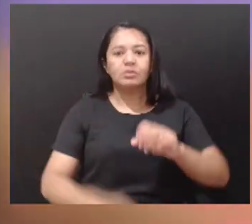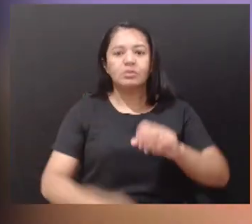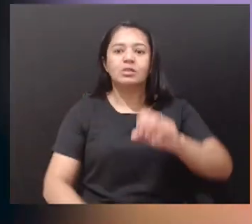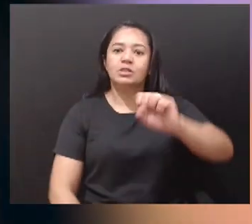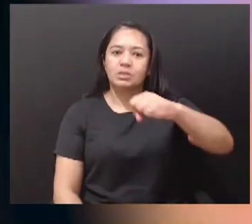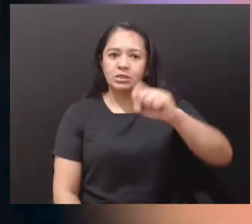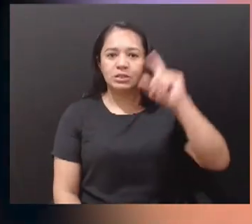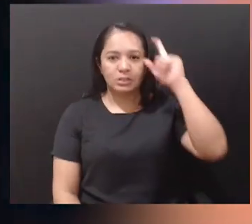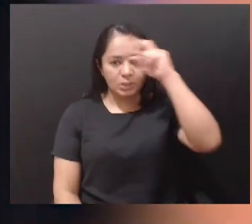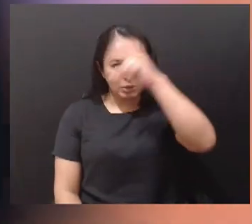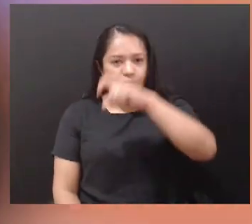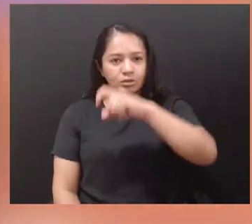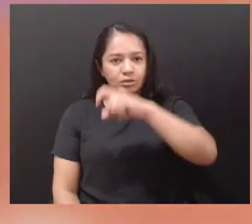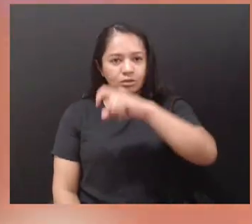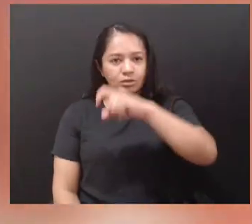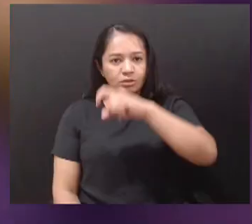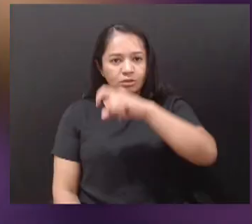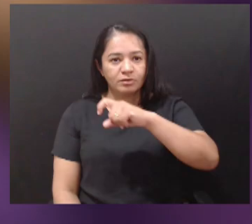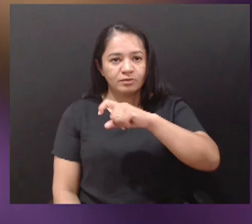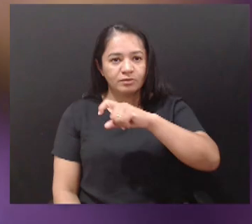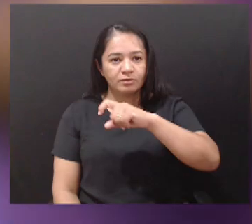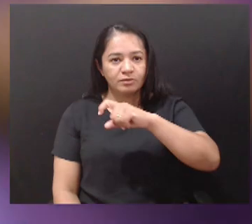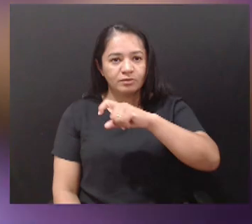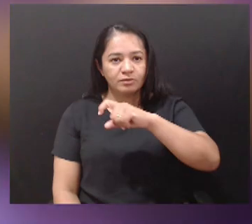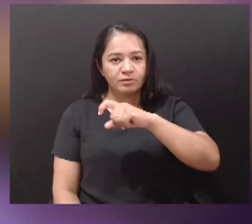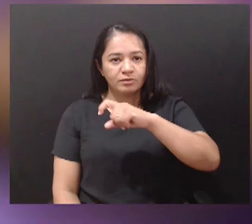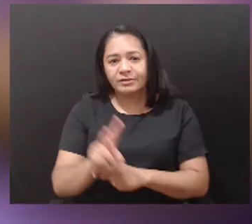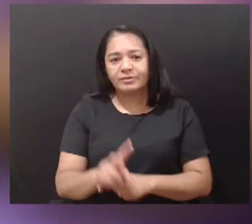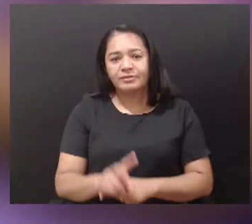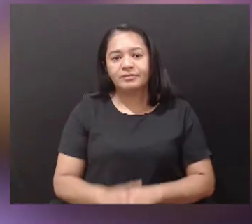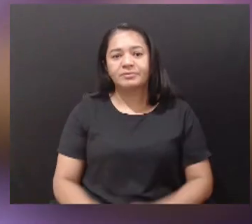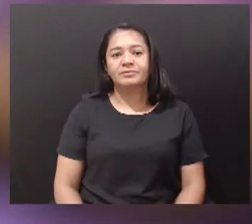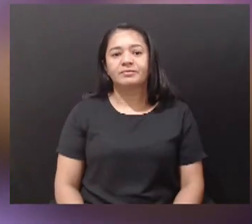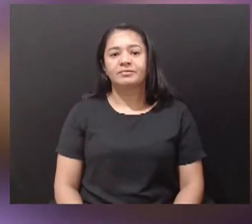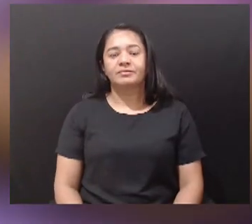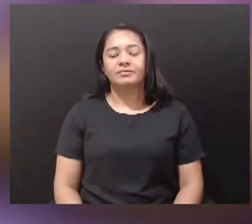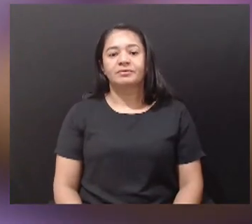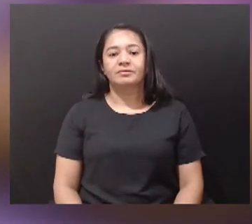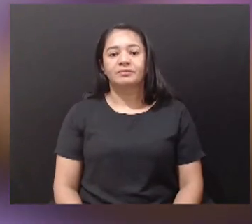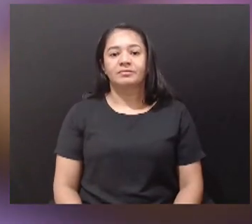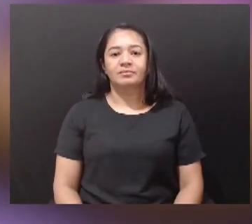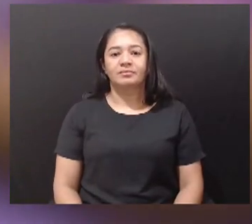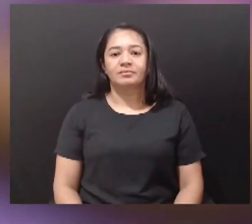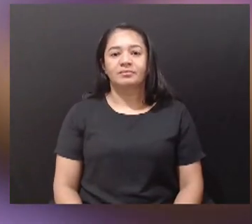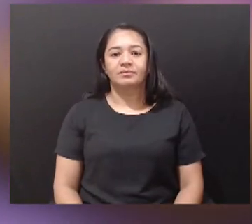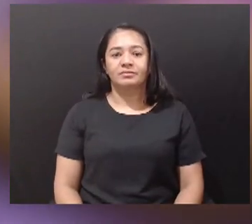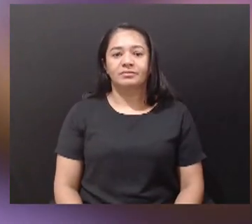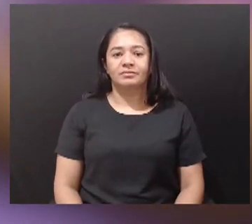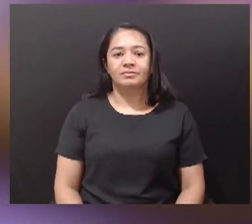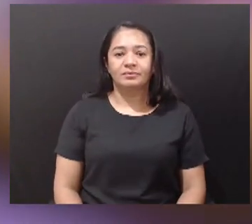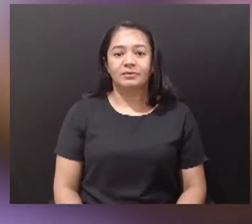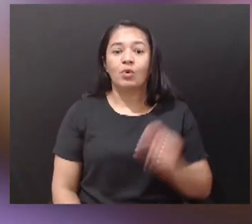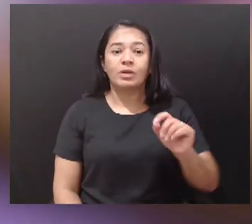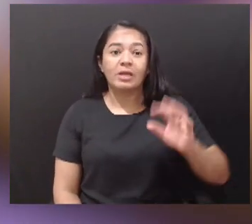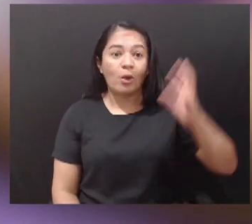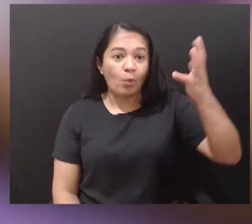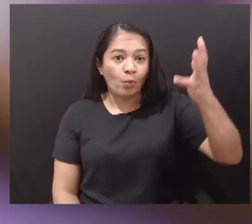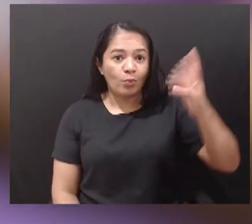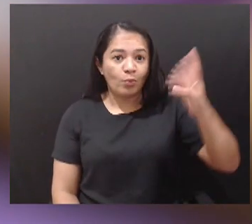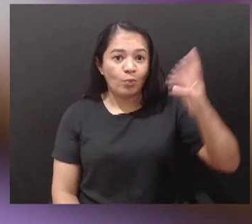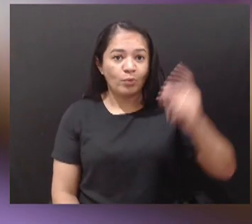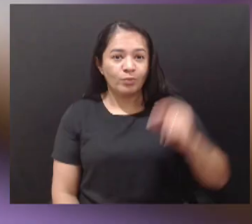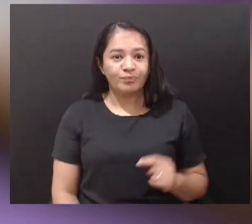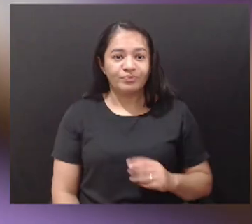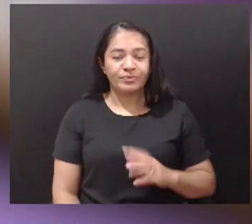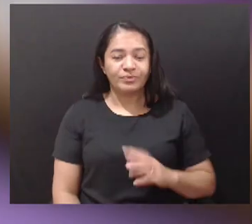mas, porque cara... você atende, você cuida dos agendamentos, você faz tudo. Mas assim, cara, o que acontece? É muita paixão envolvida. Então a